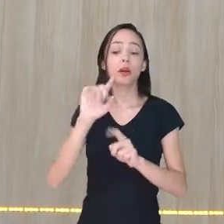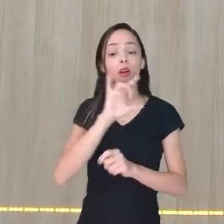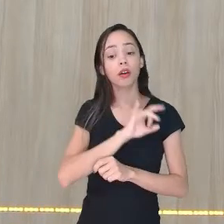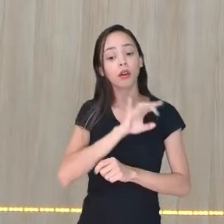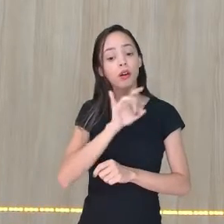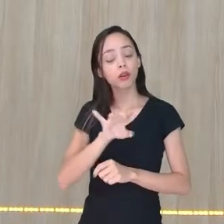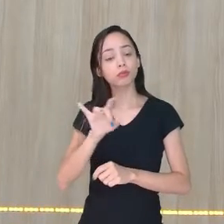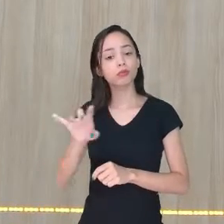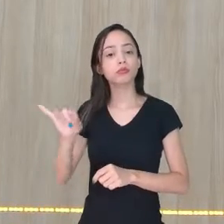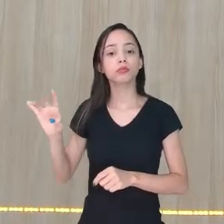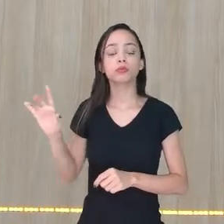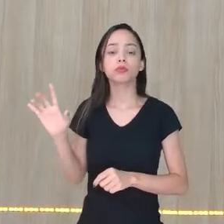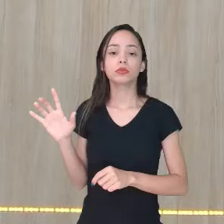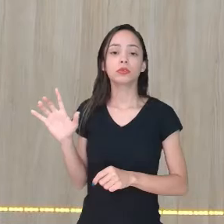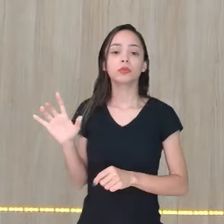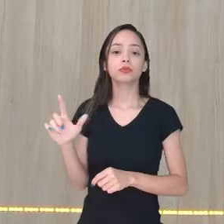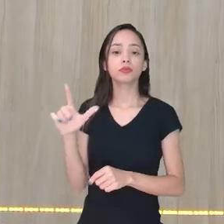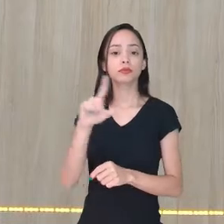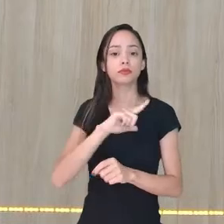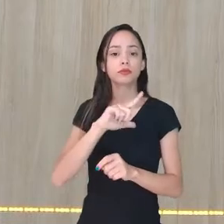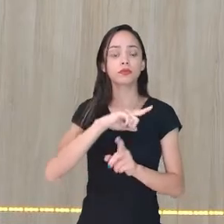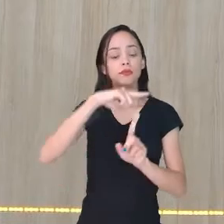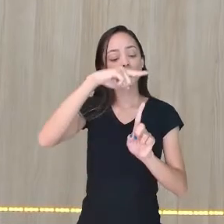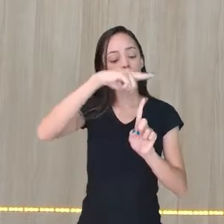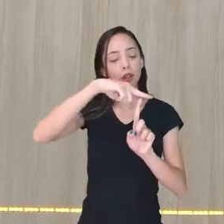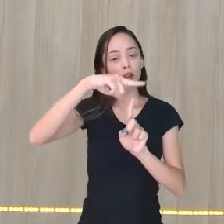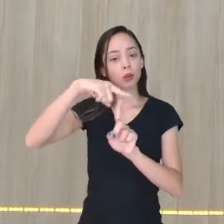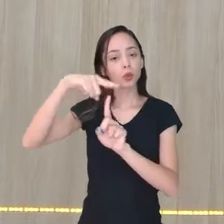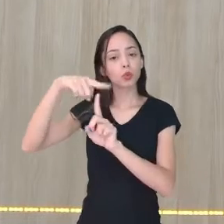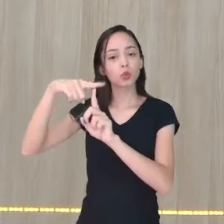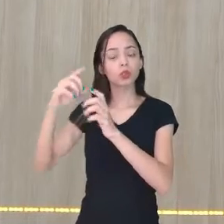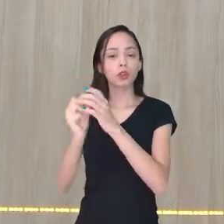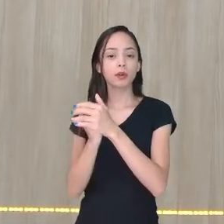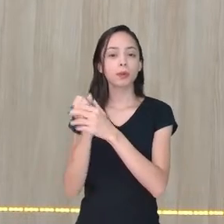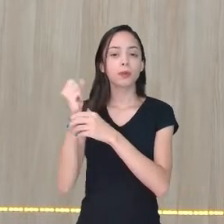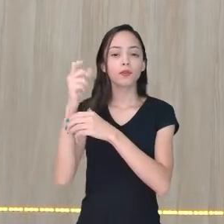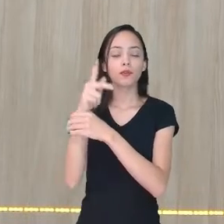tem o seu tipo de vegetação, o